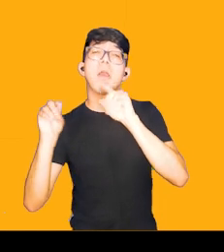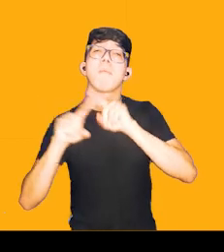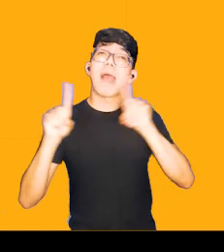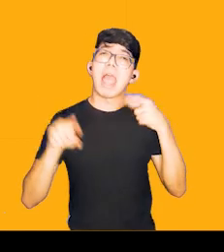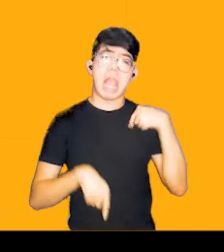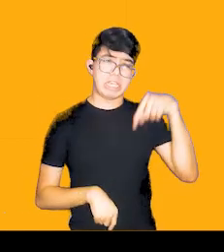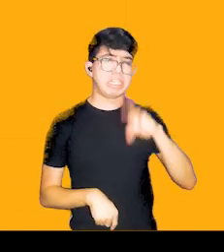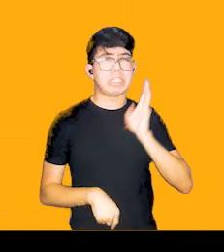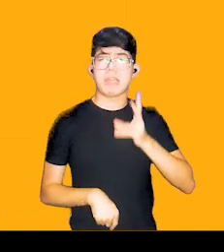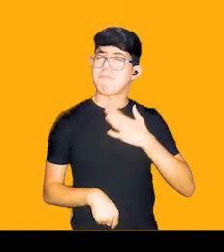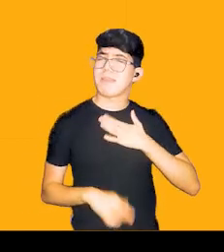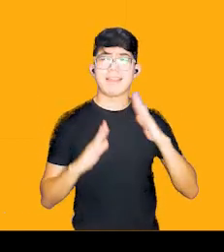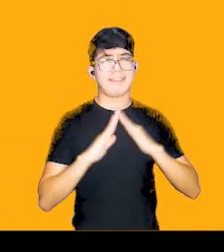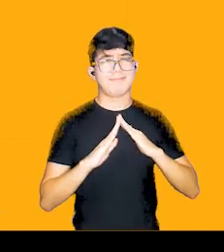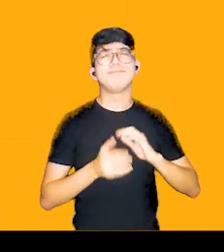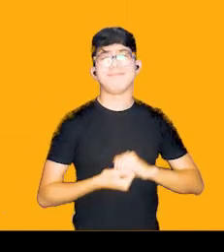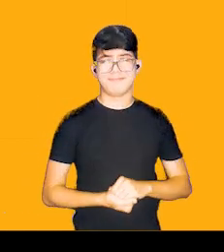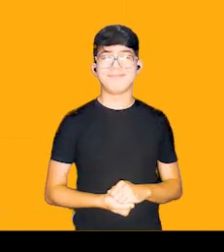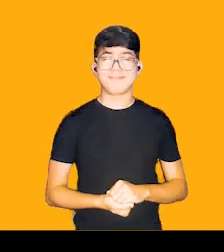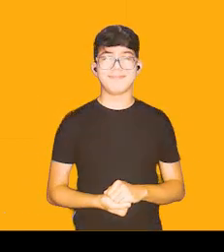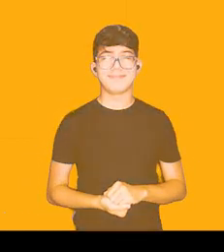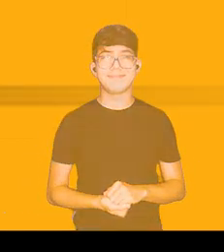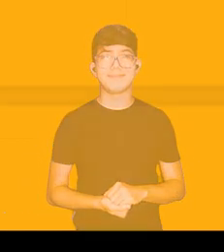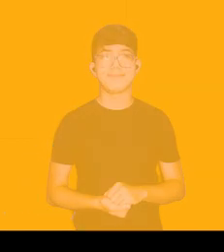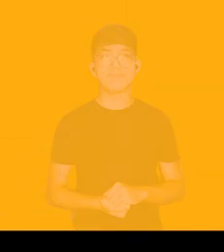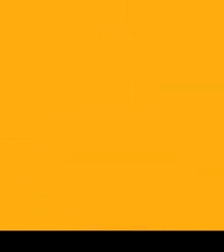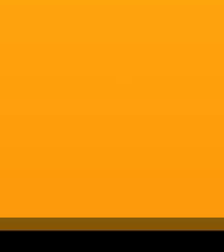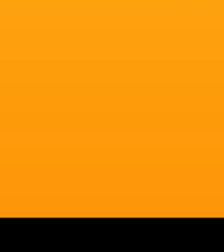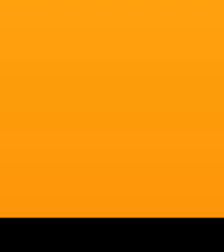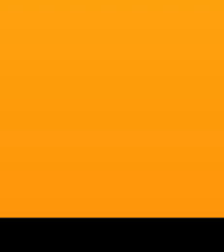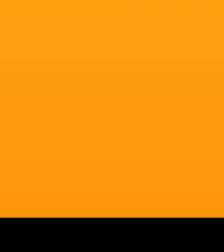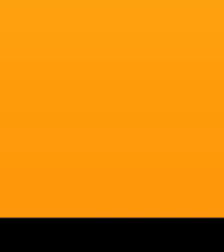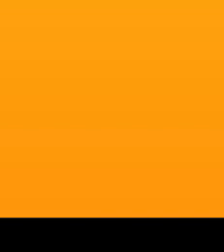um pouco daqui, ver outras possibilidades, mas aqui vai ser sempre a minha casa.